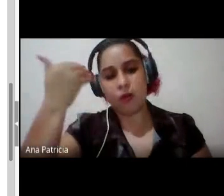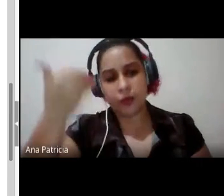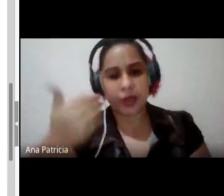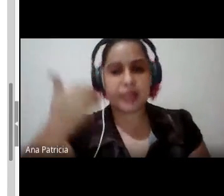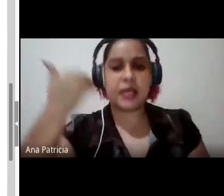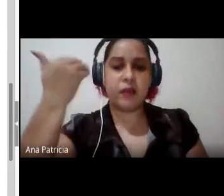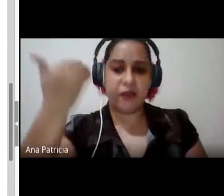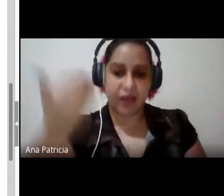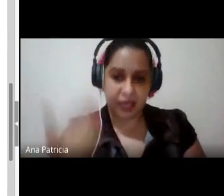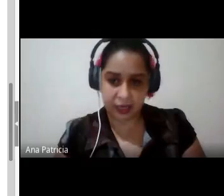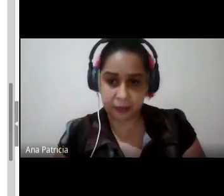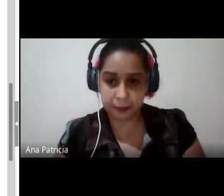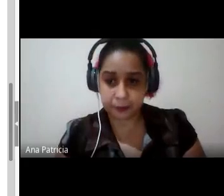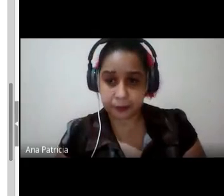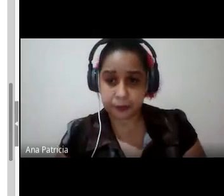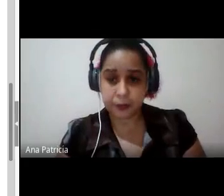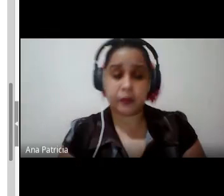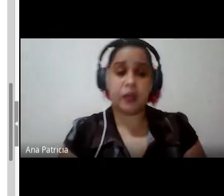uma configuração diferente.